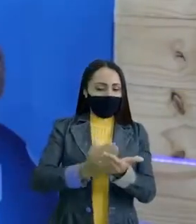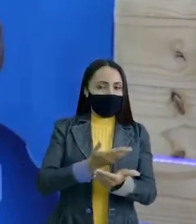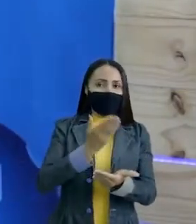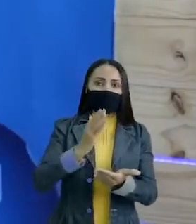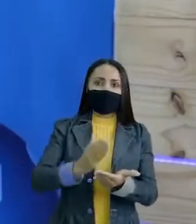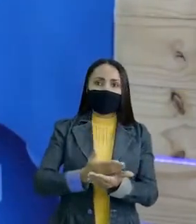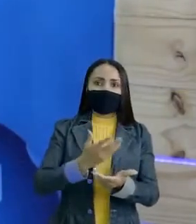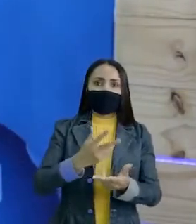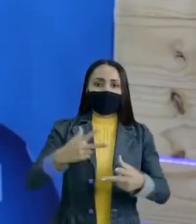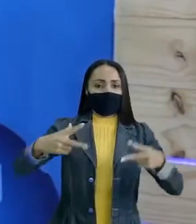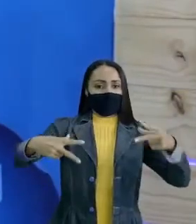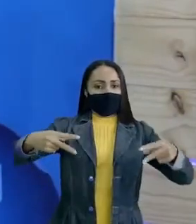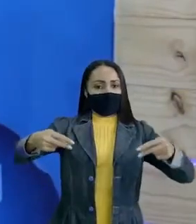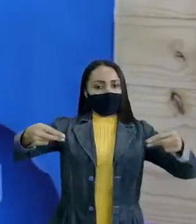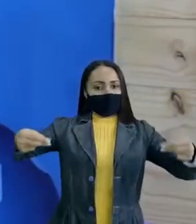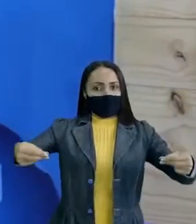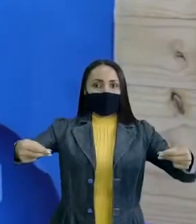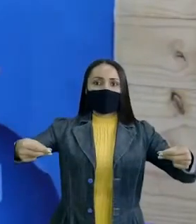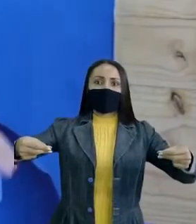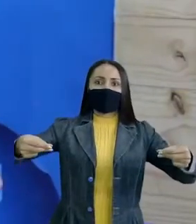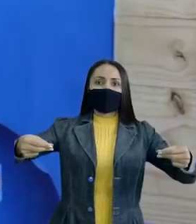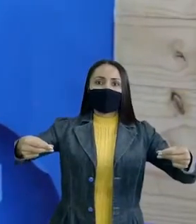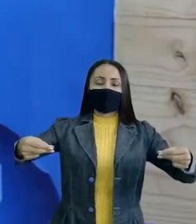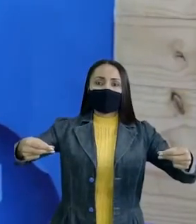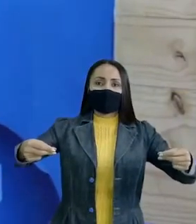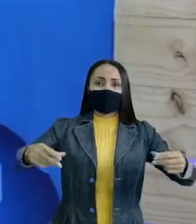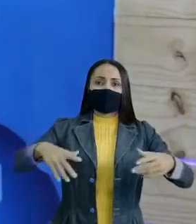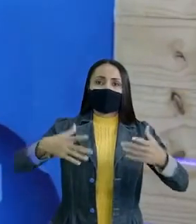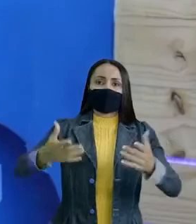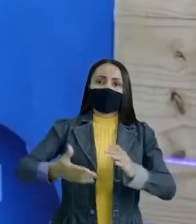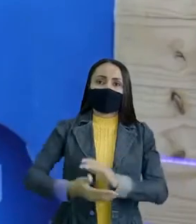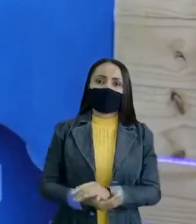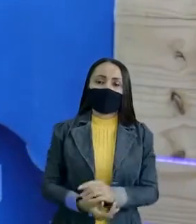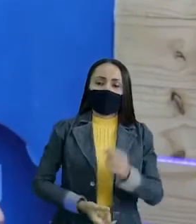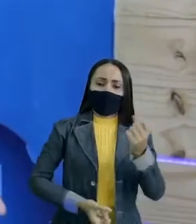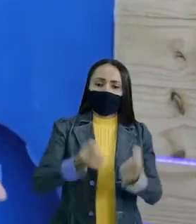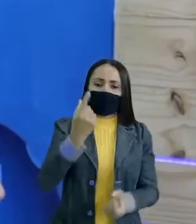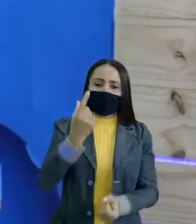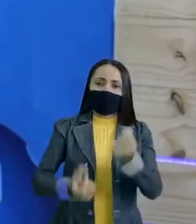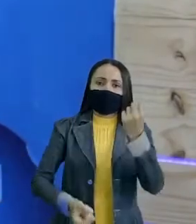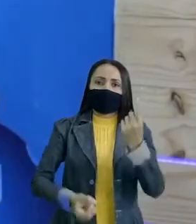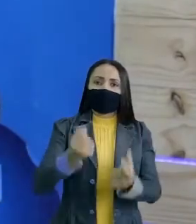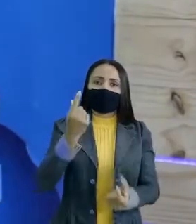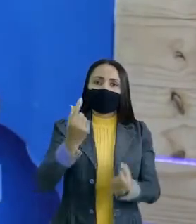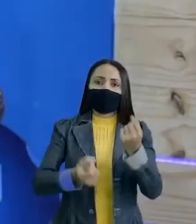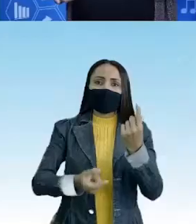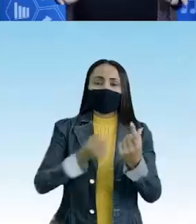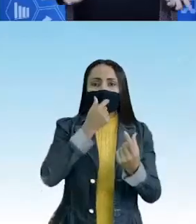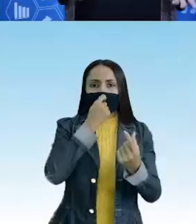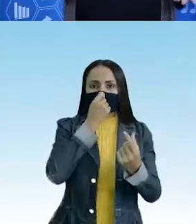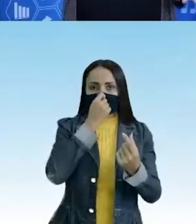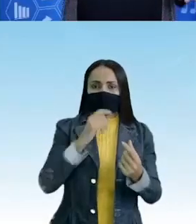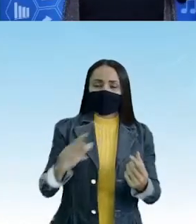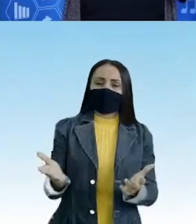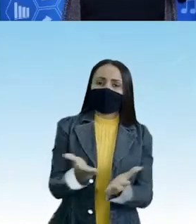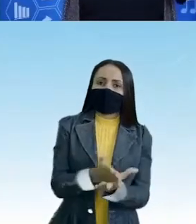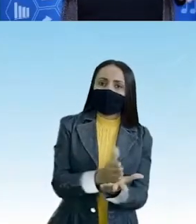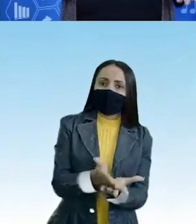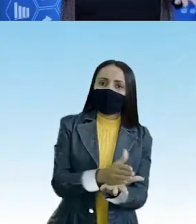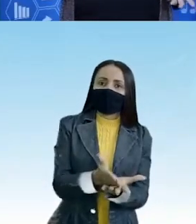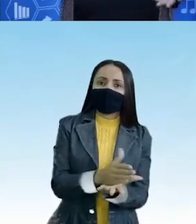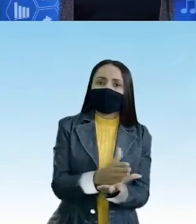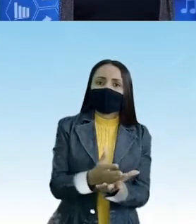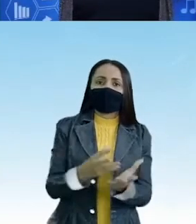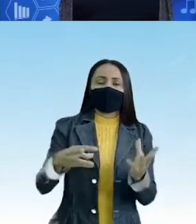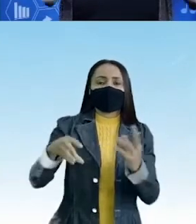pamonha minha preferida, biju, a pipoca, o inhame, a macaxeira, a